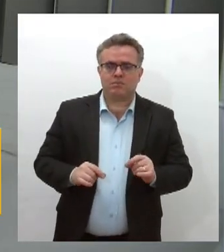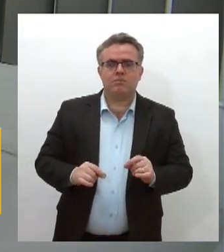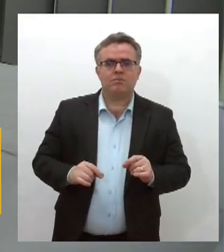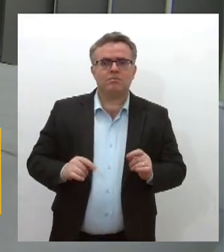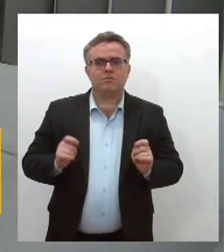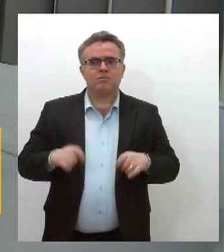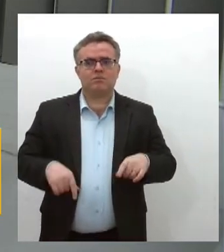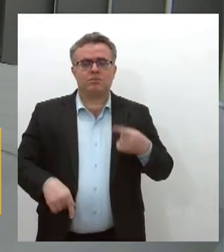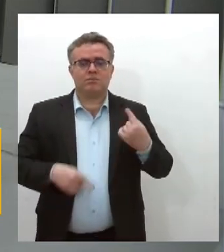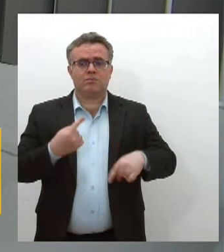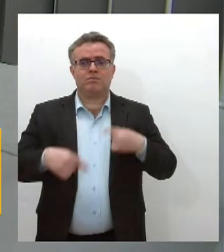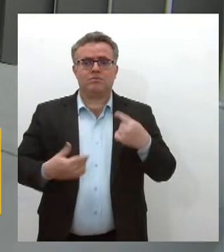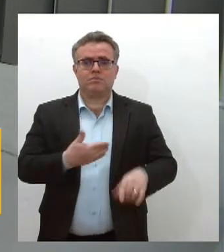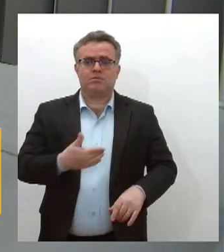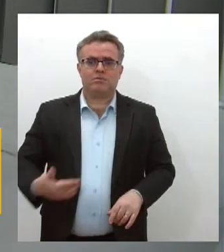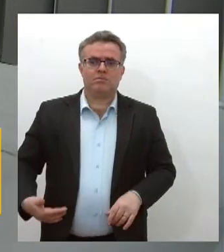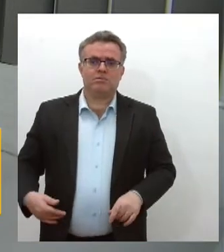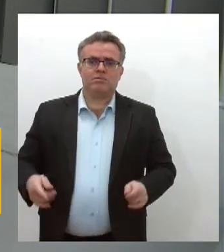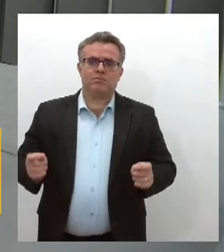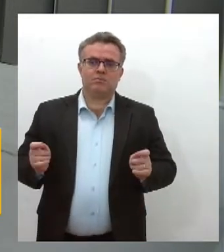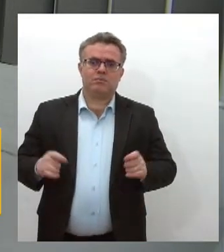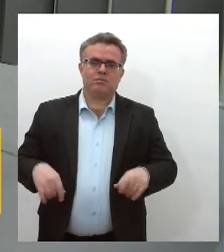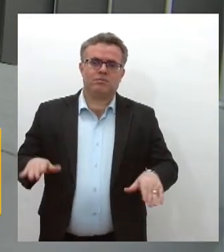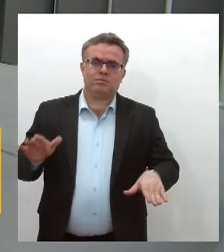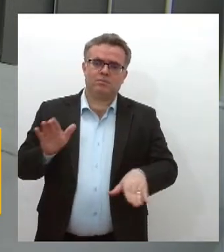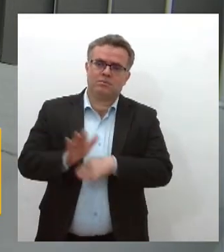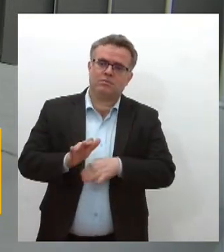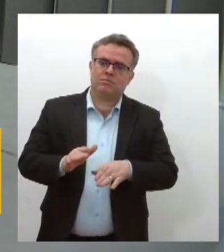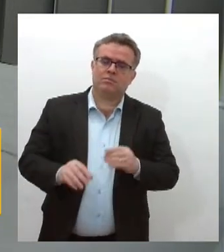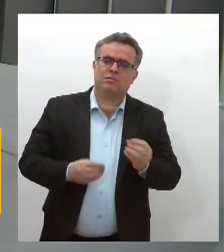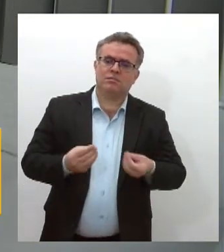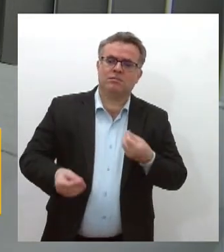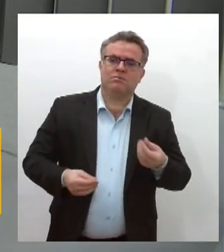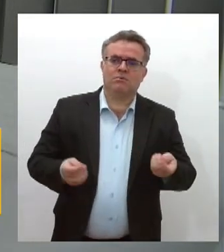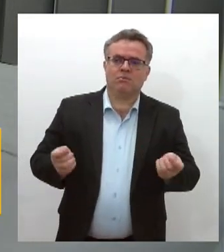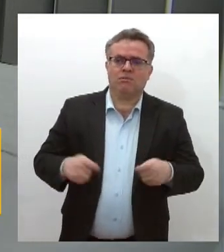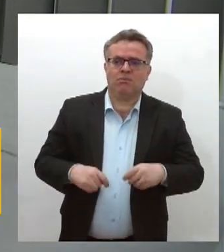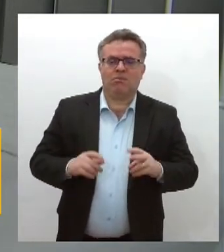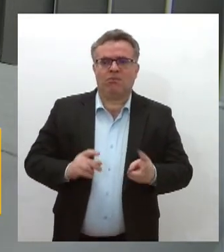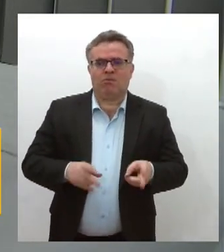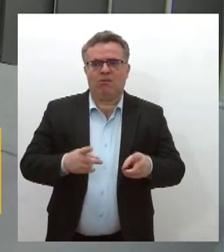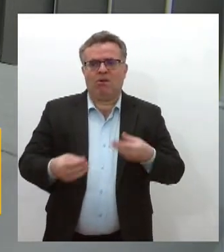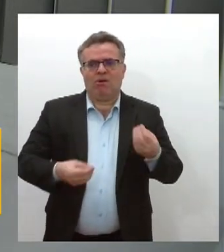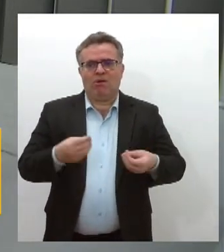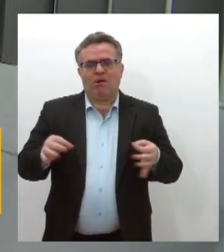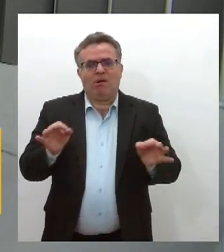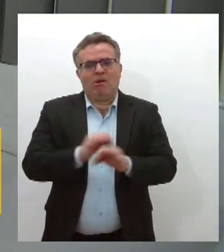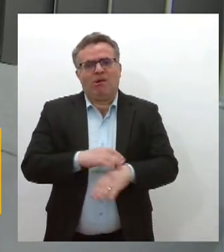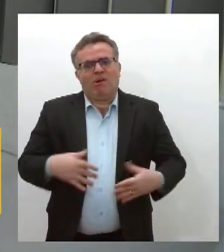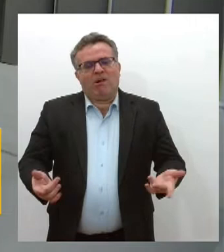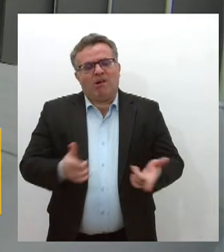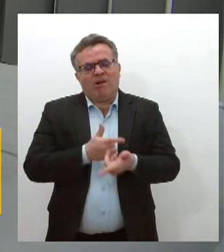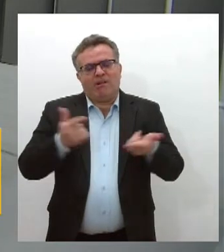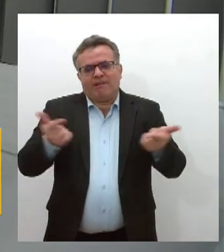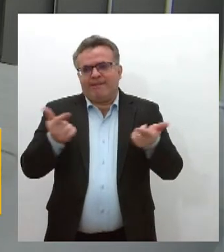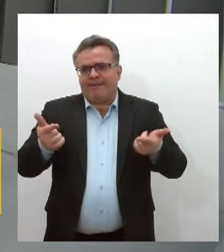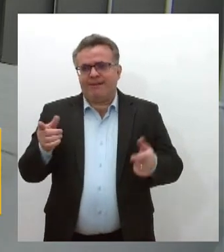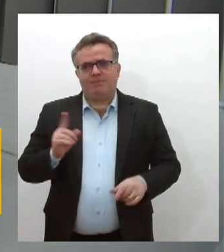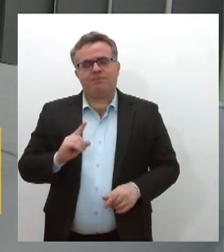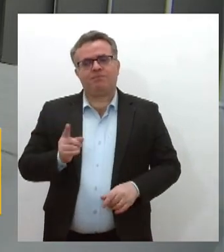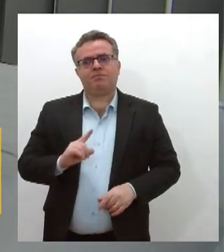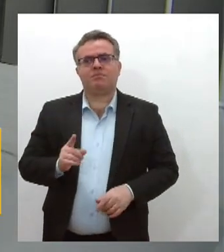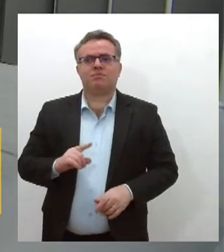públicas. É muito interessante, é muito importante reforçar isso. Não é ao acaso que os recenseadores estão realizando